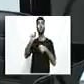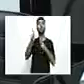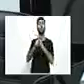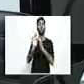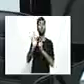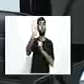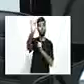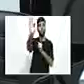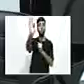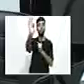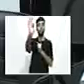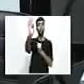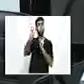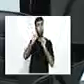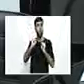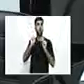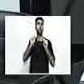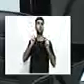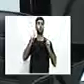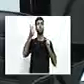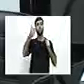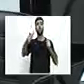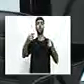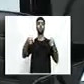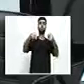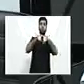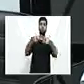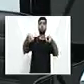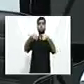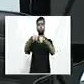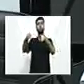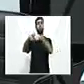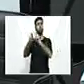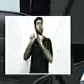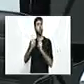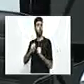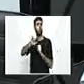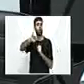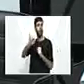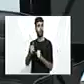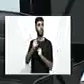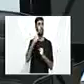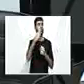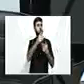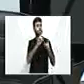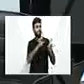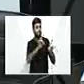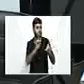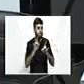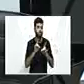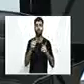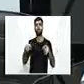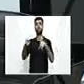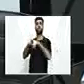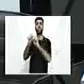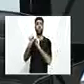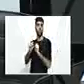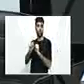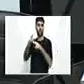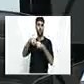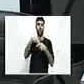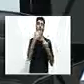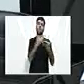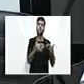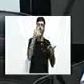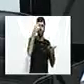futuras eh parcerias também com outras instituições se possa aproveitar o que nós temos e para que não seja